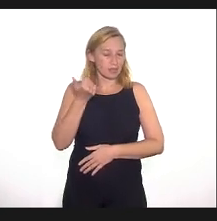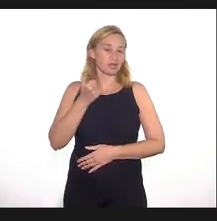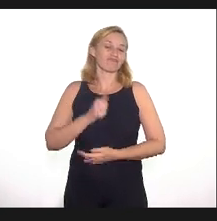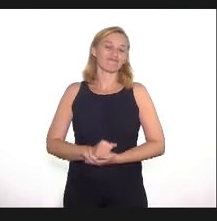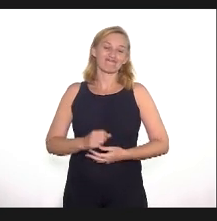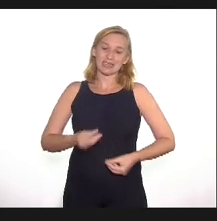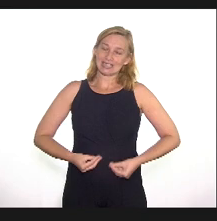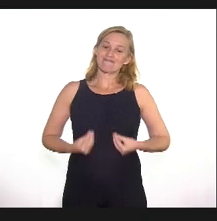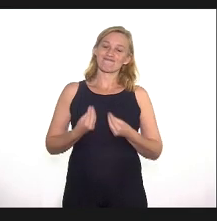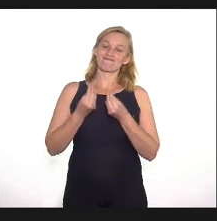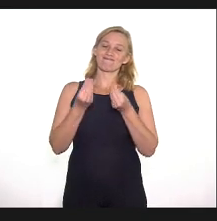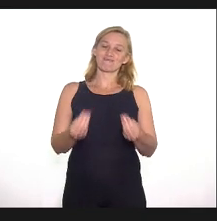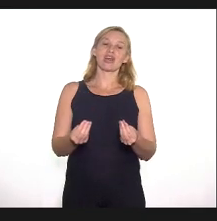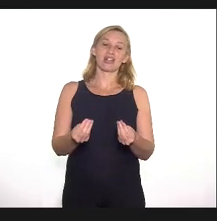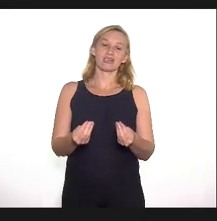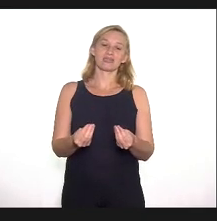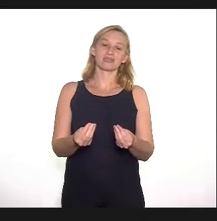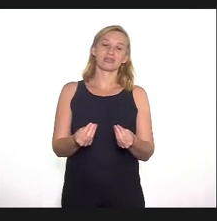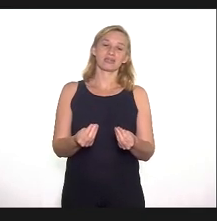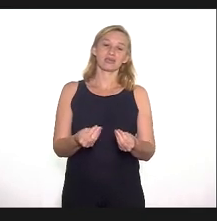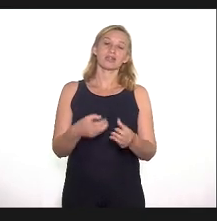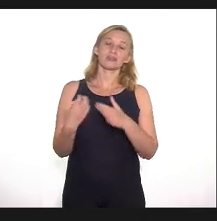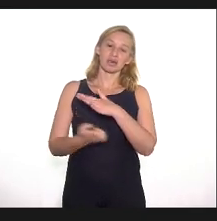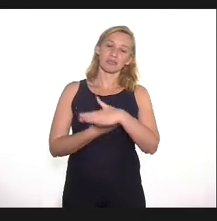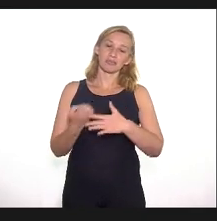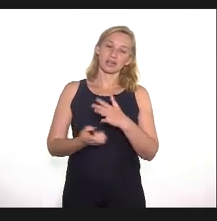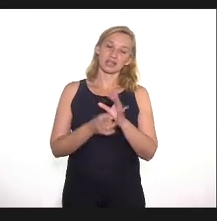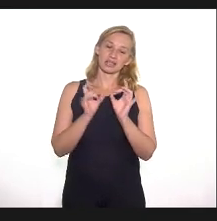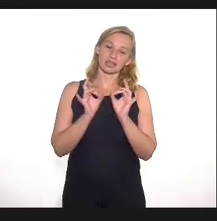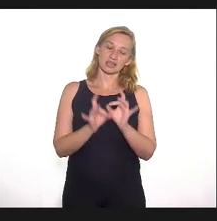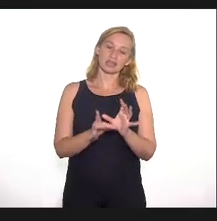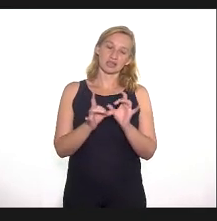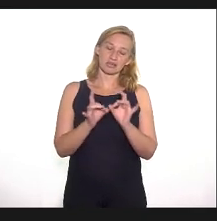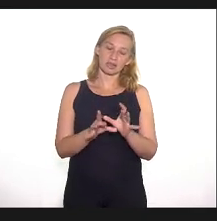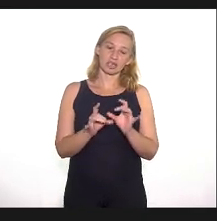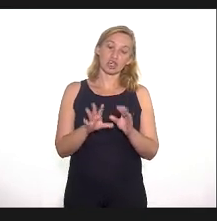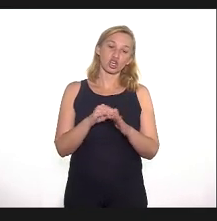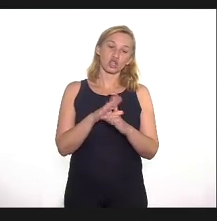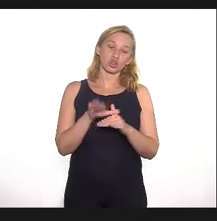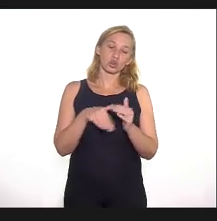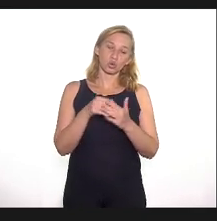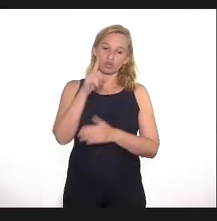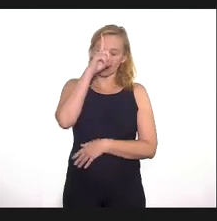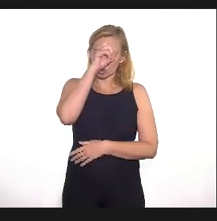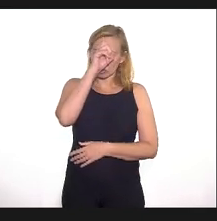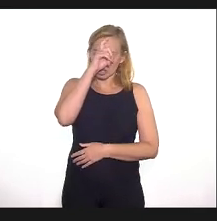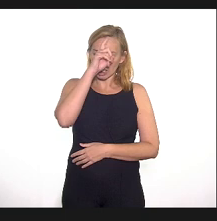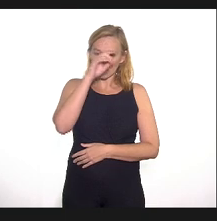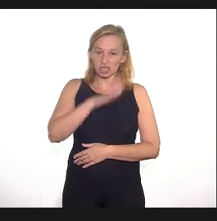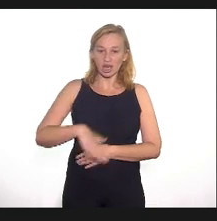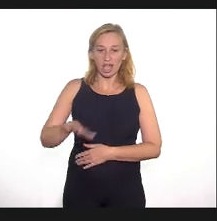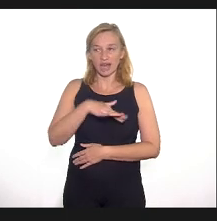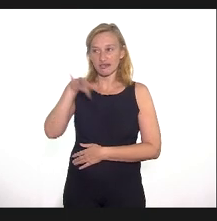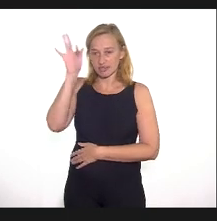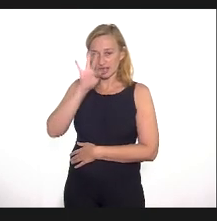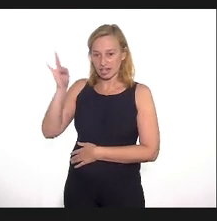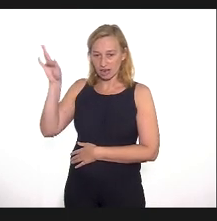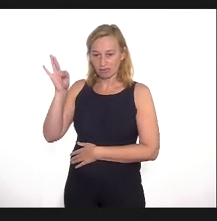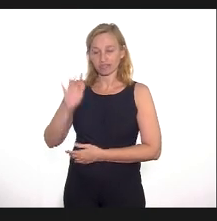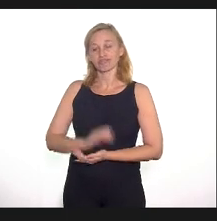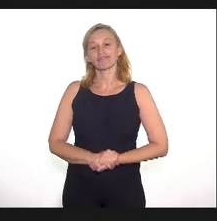É entregar para a iniciativa privada todos os hospitais da rede federal.